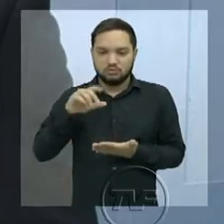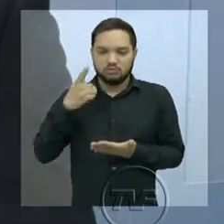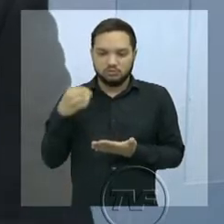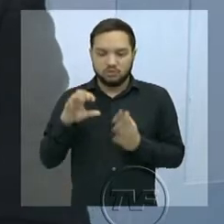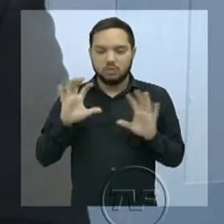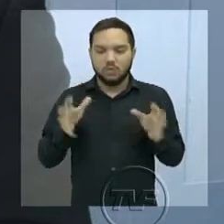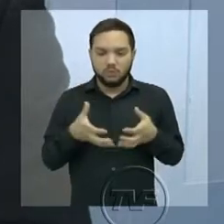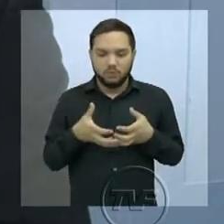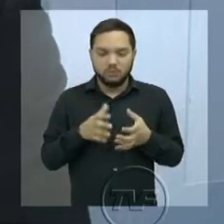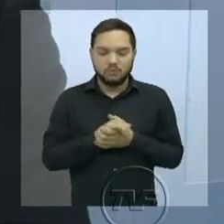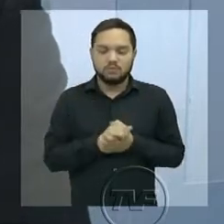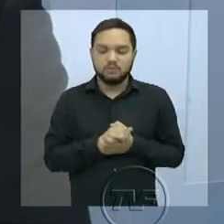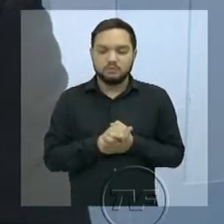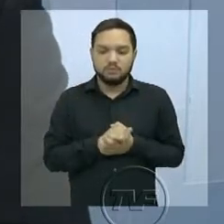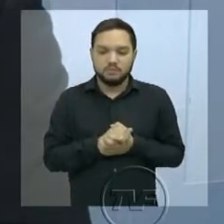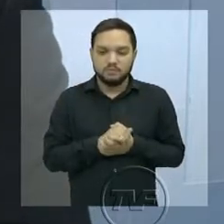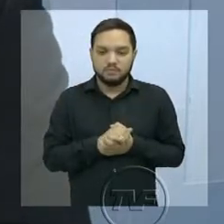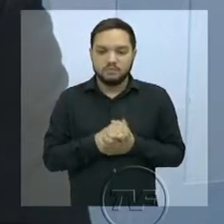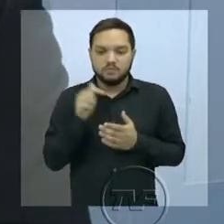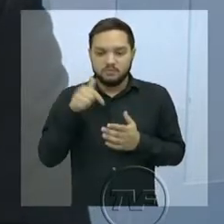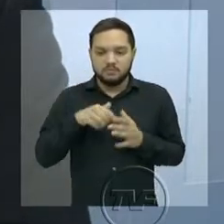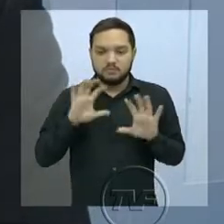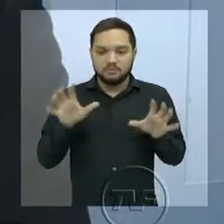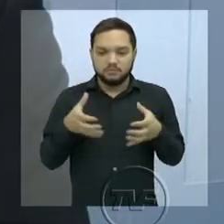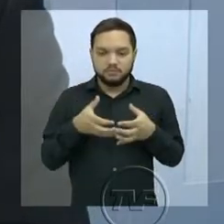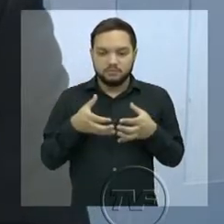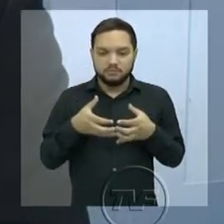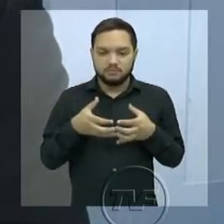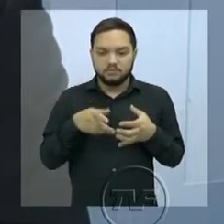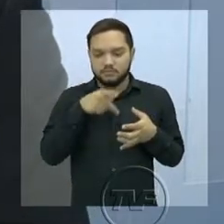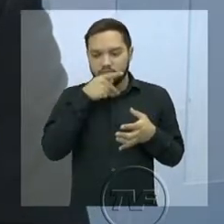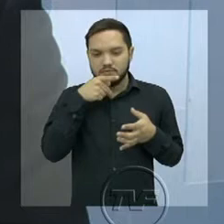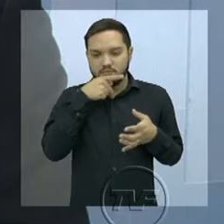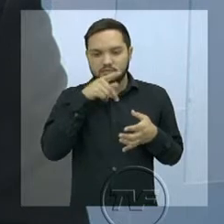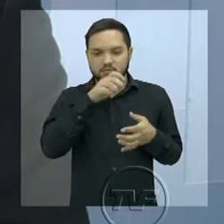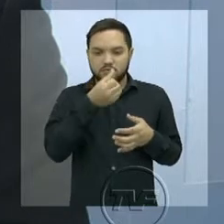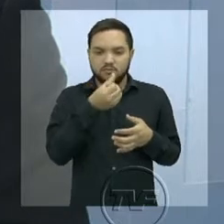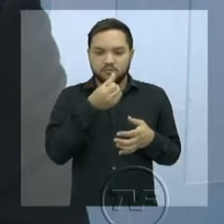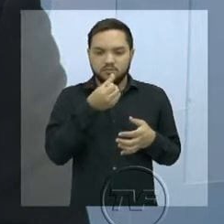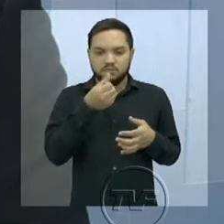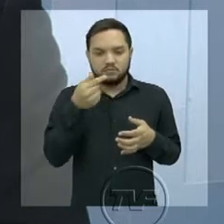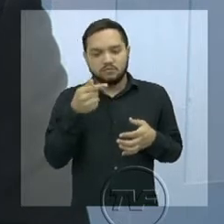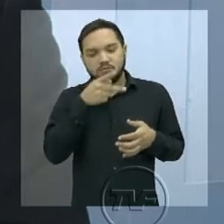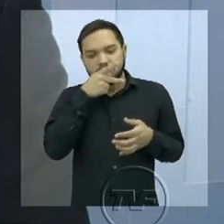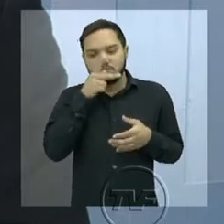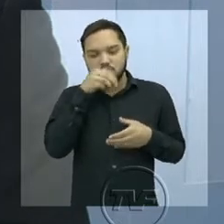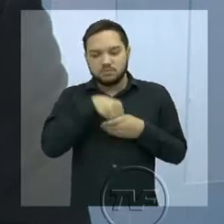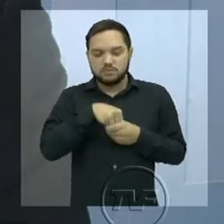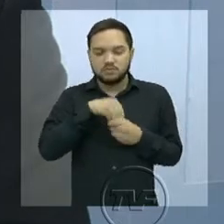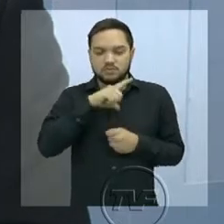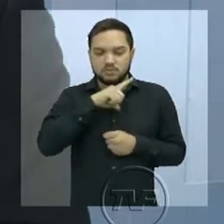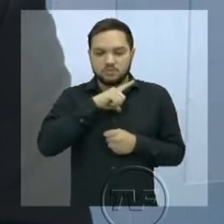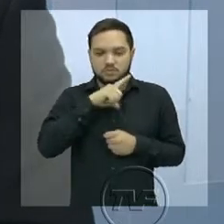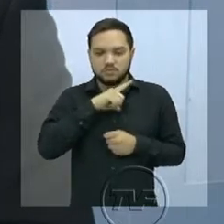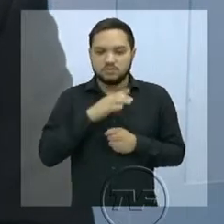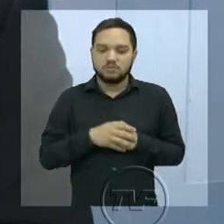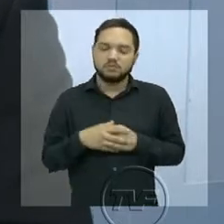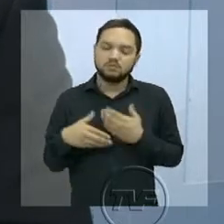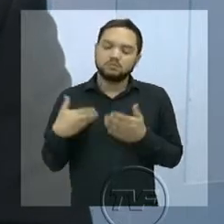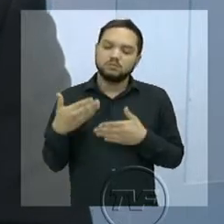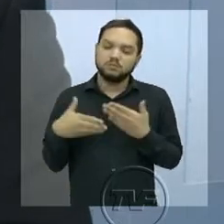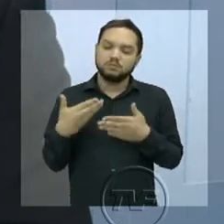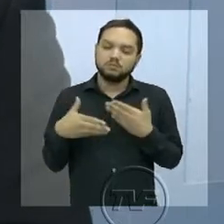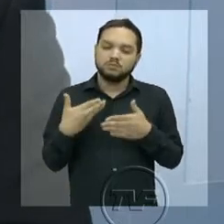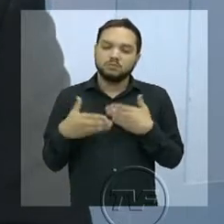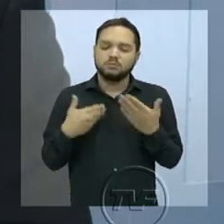Que era uma frente partidária formada ali de 6, 7 partidos que no decorrer do processo